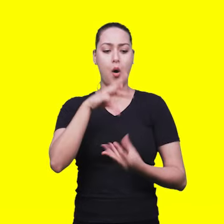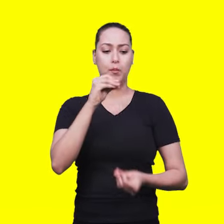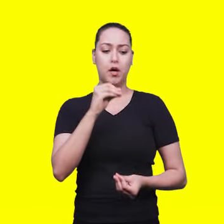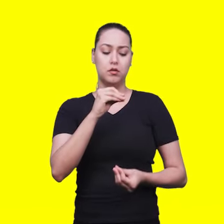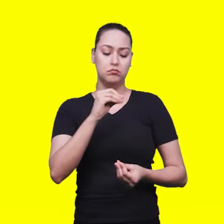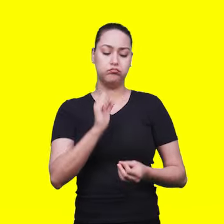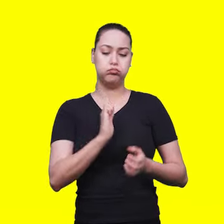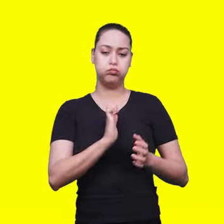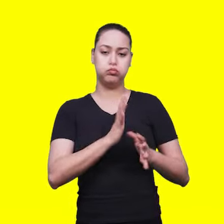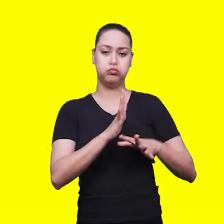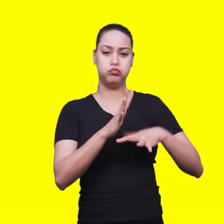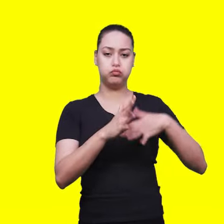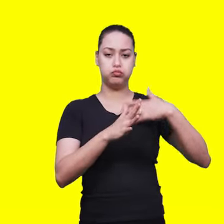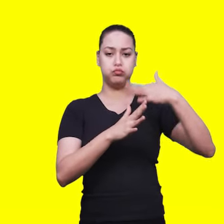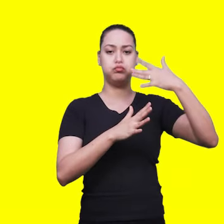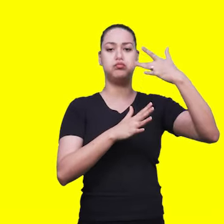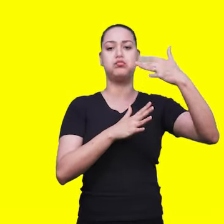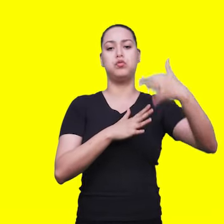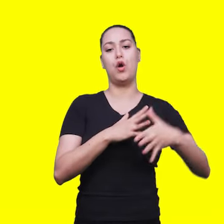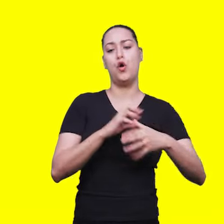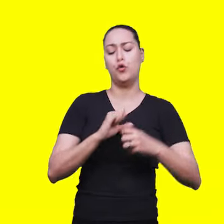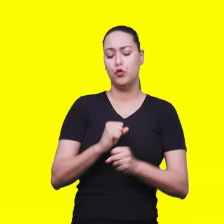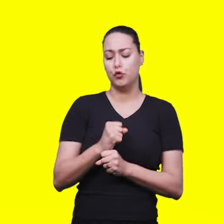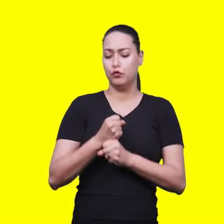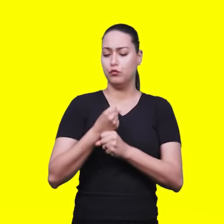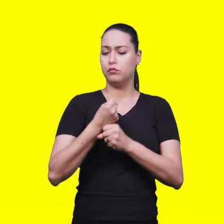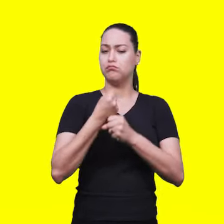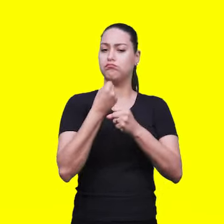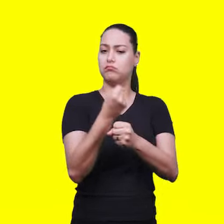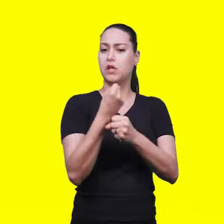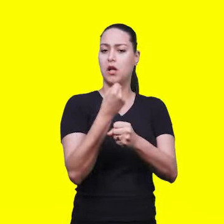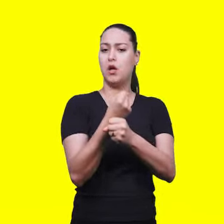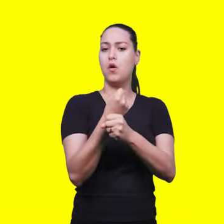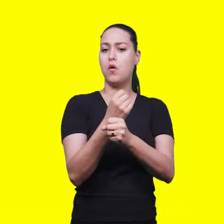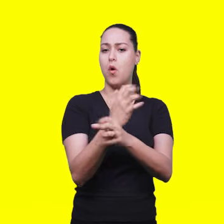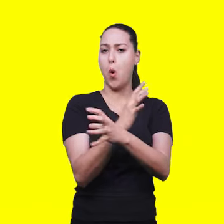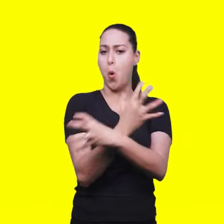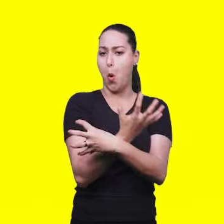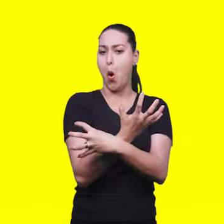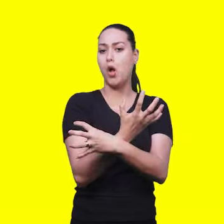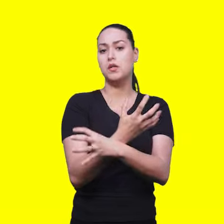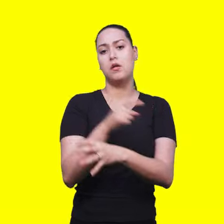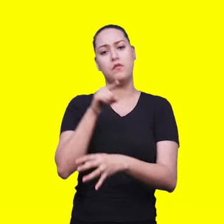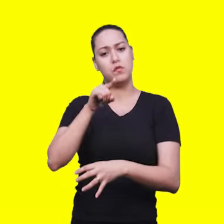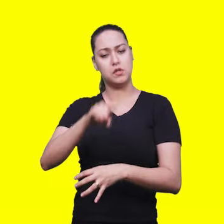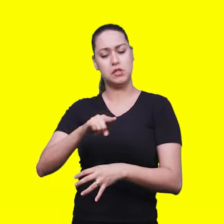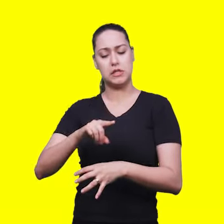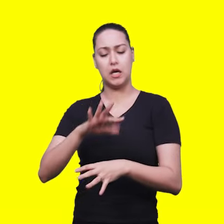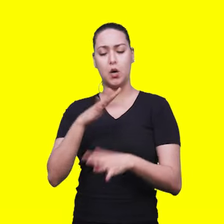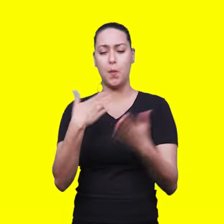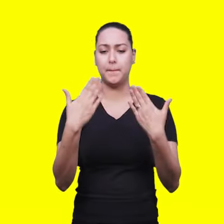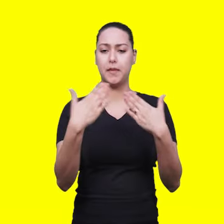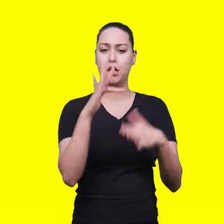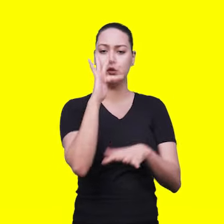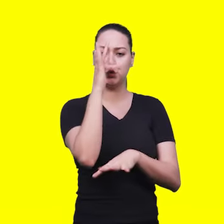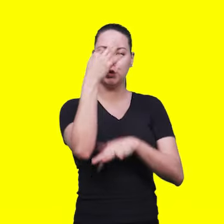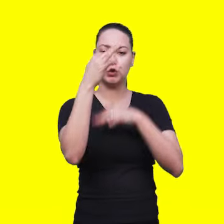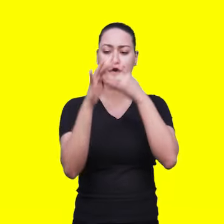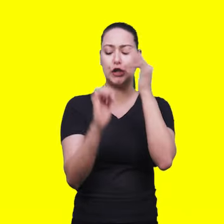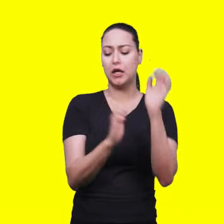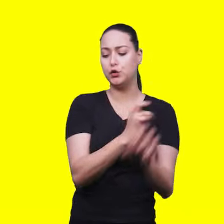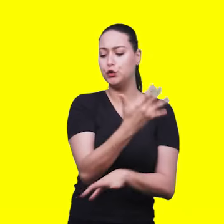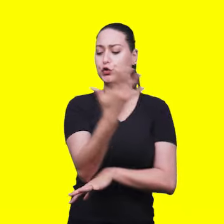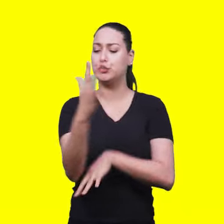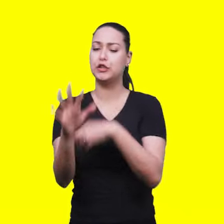em lugares secos, e fortificará teus ossos, e serás como um jardim regado e como um